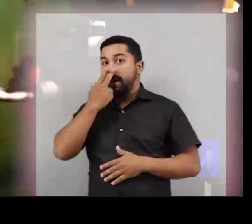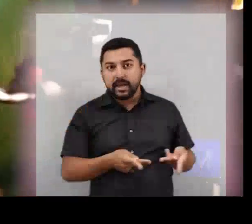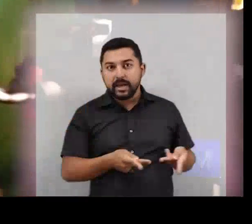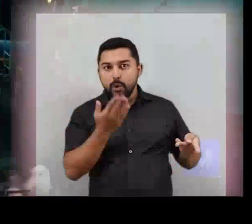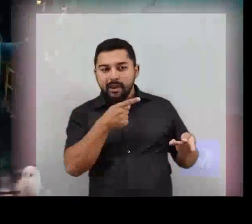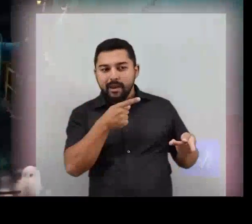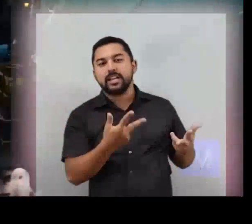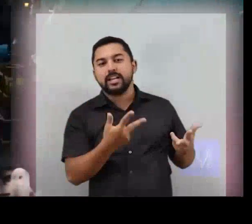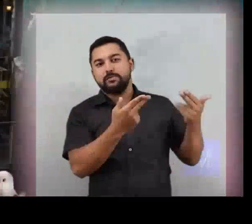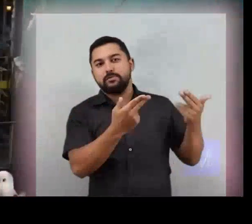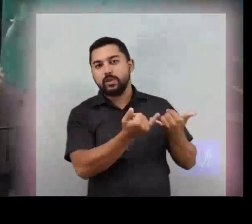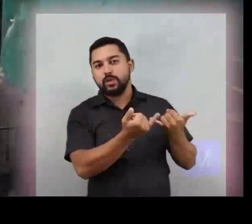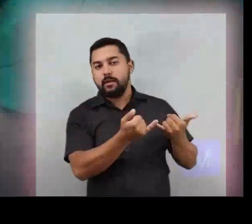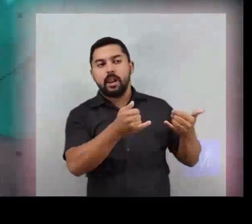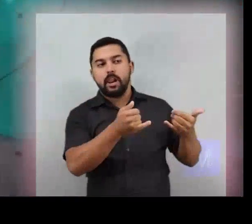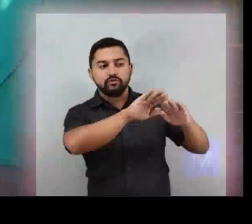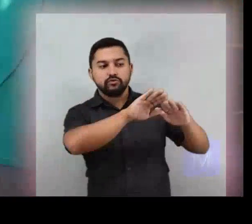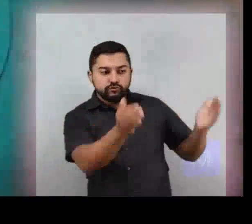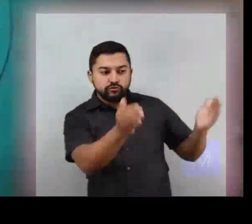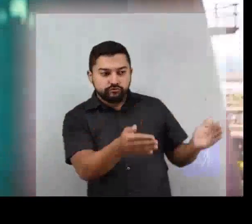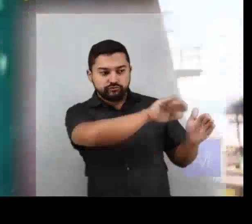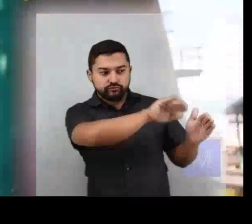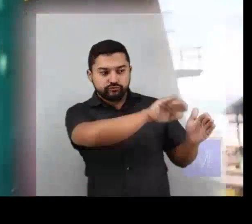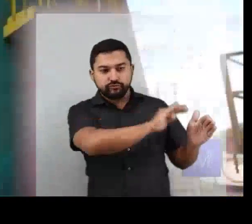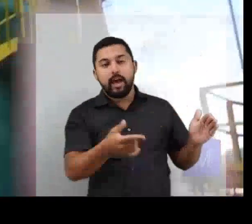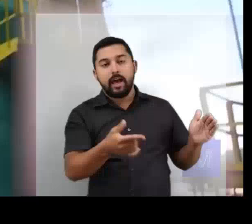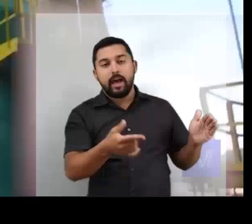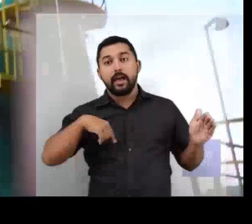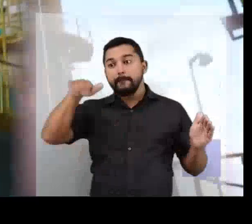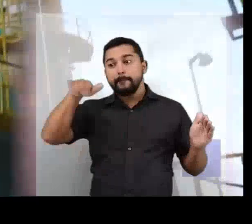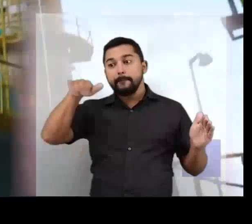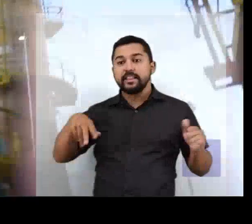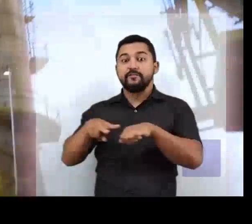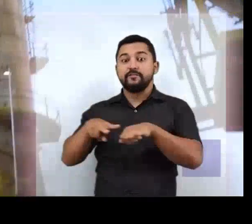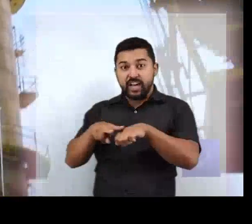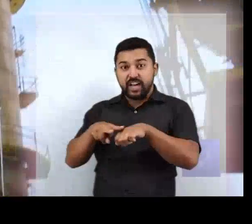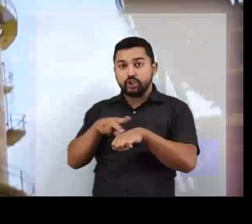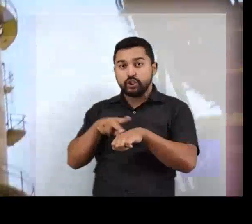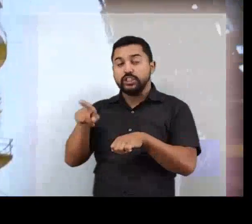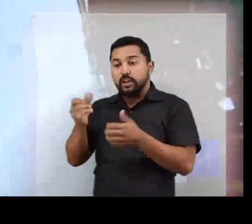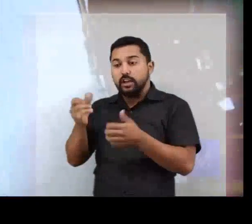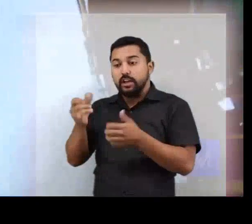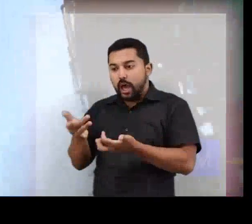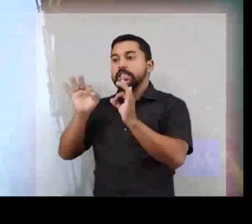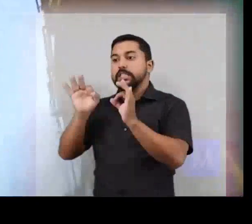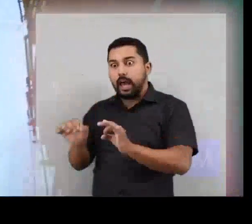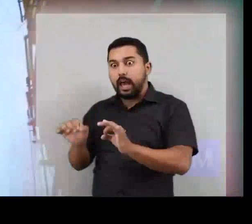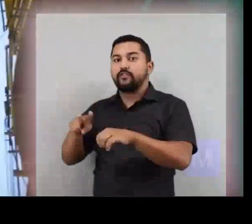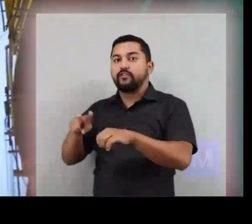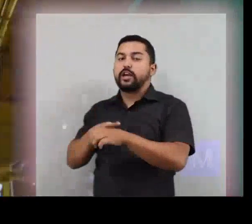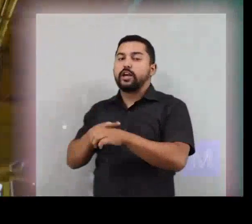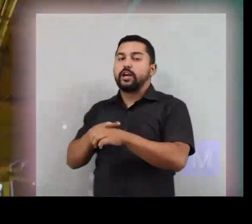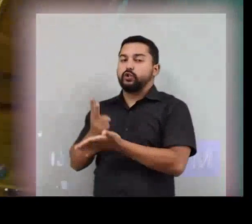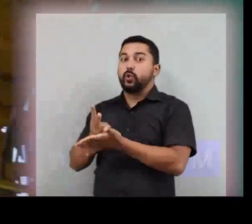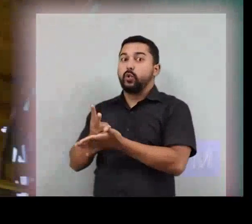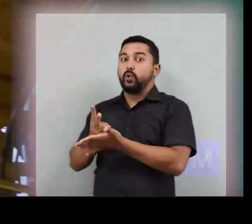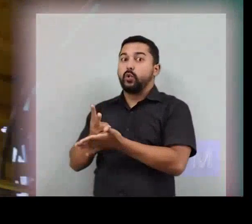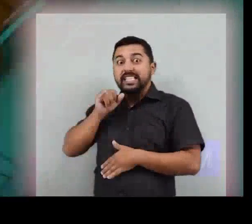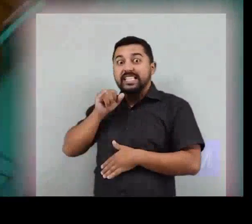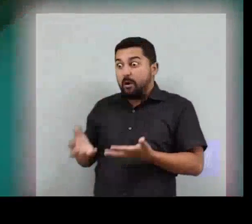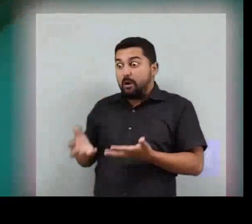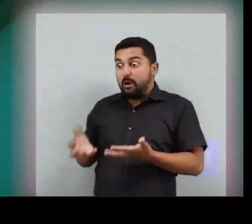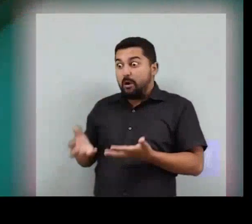isso está funcionando, as coisas são pintadas de verde com uma tinta termocrômica. Quando está na temperatura certa, ela permanece verde. Se estiver muito quente,